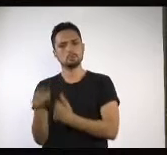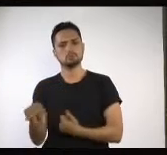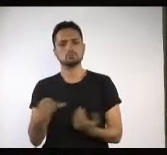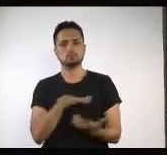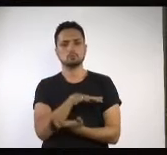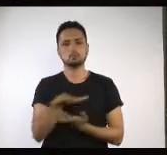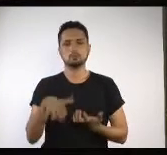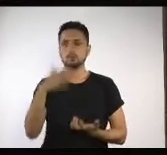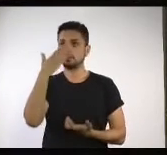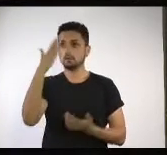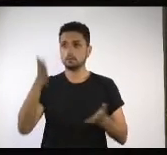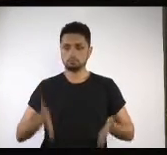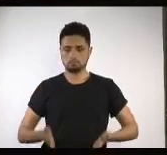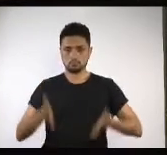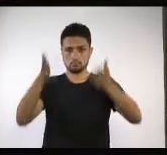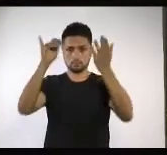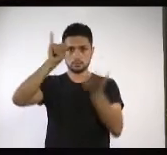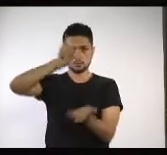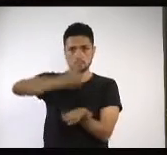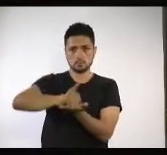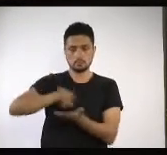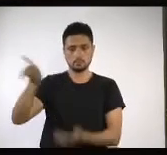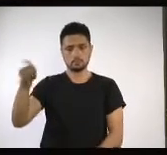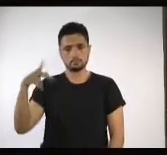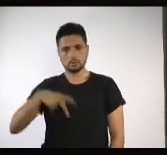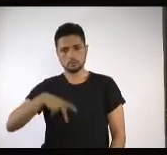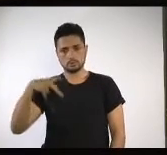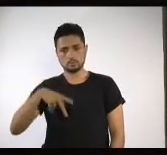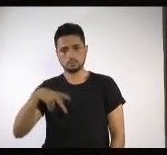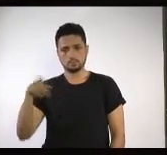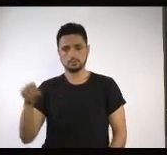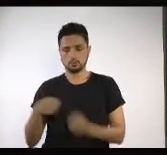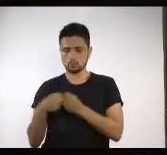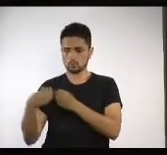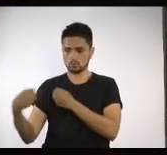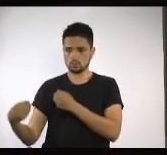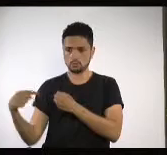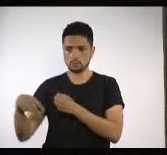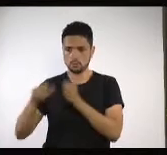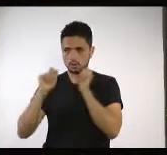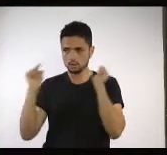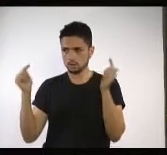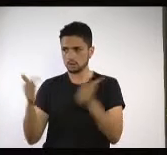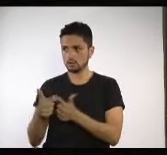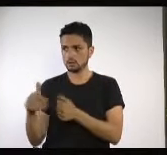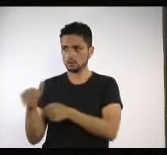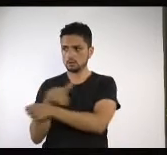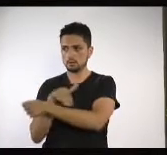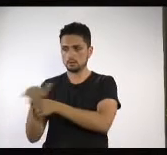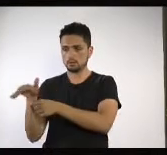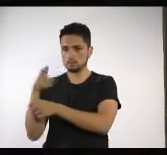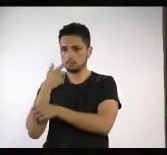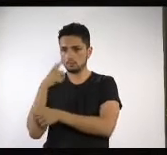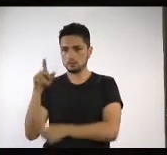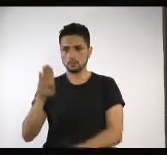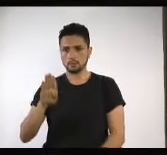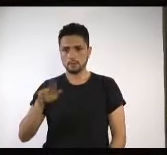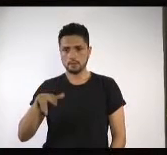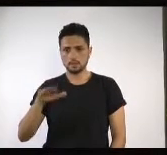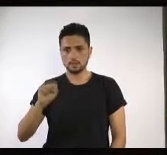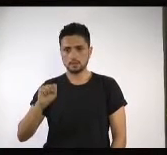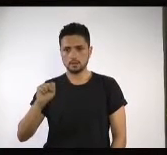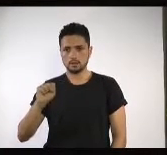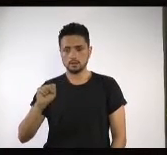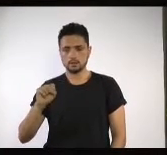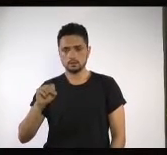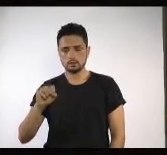à sede da Petrobras, aqui perto da Alerj, nas proximidades do BNDES, na Avenida Chile.